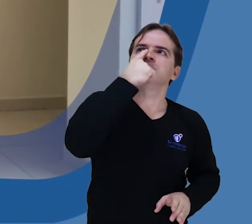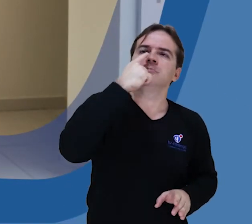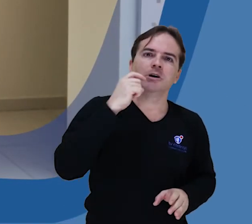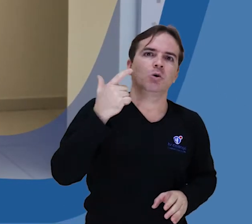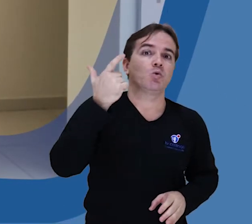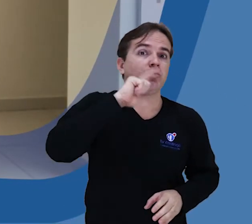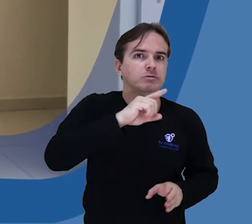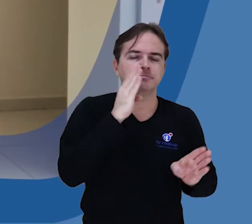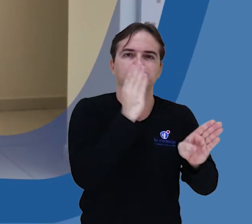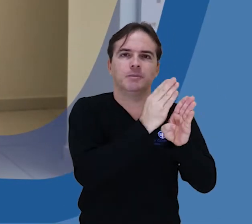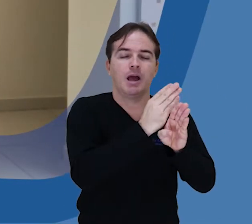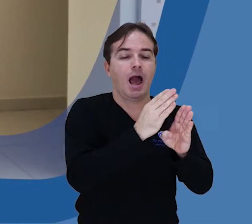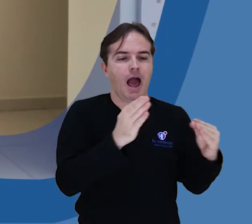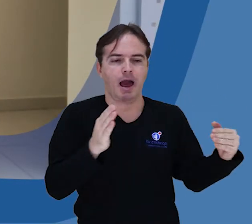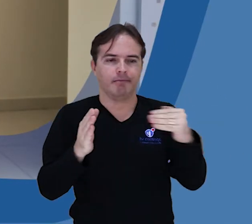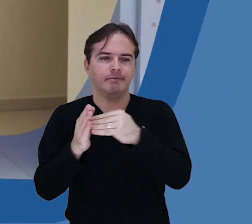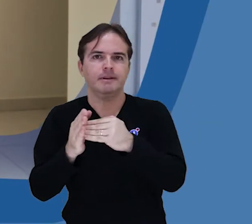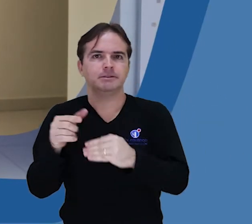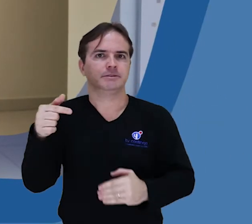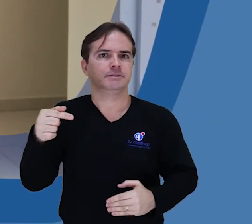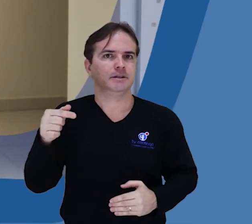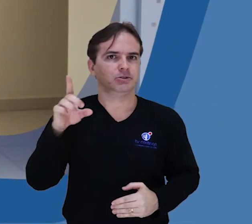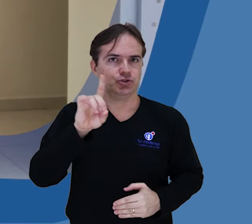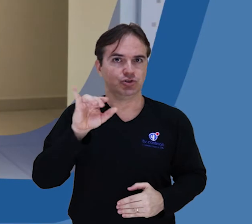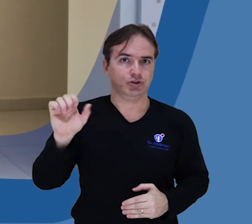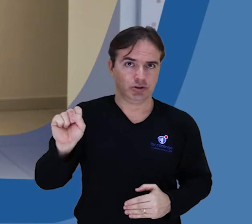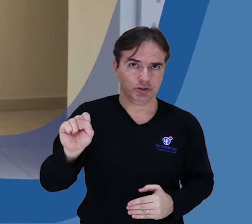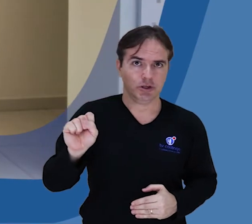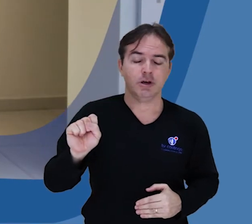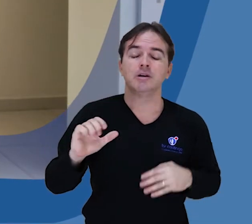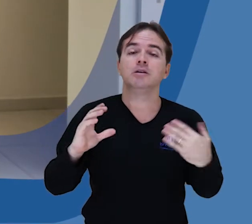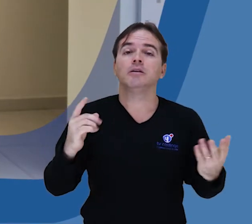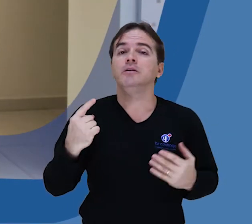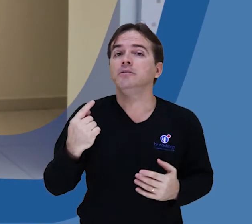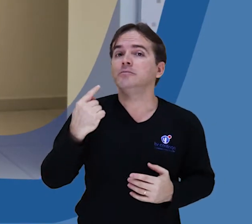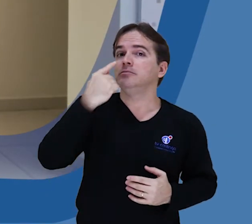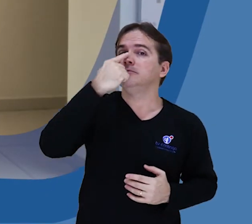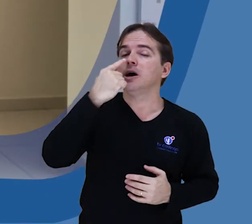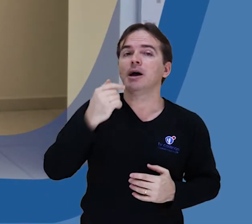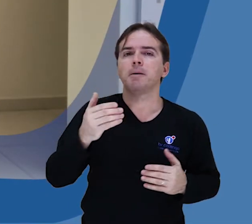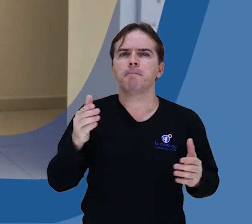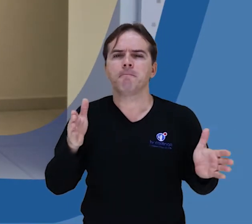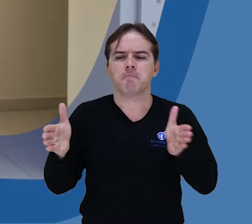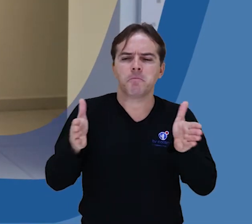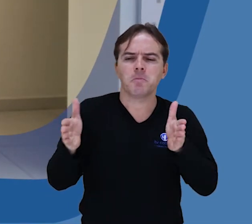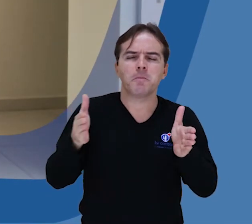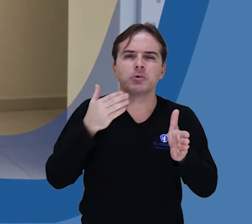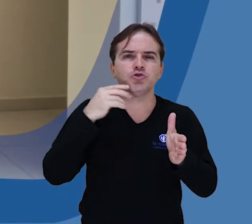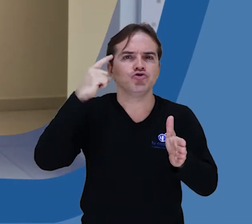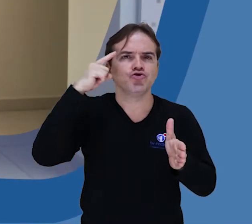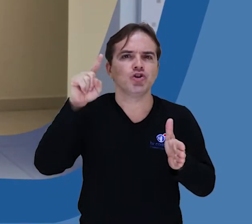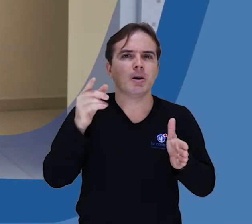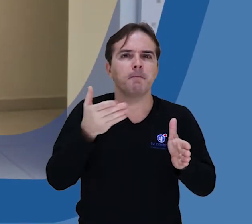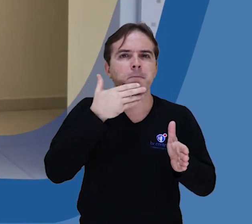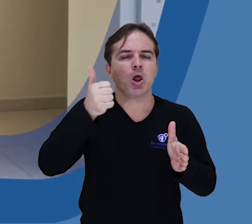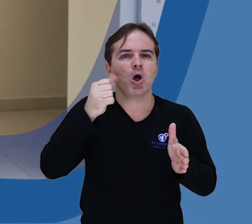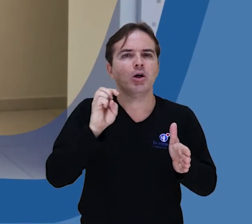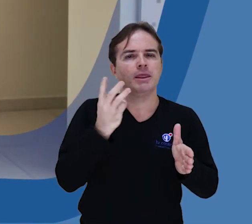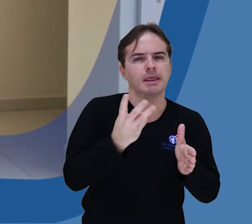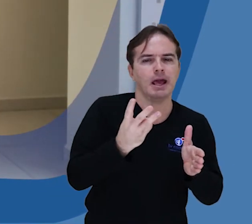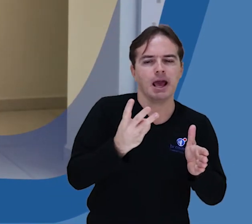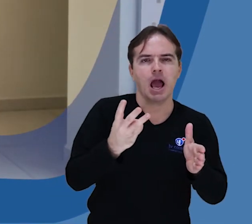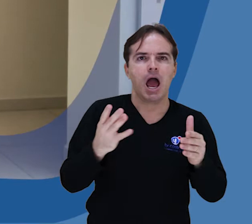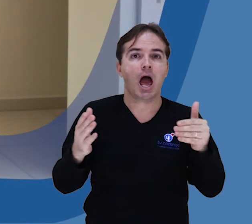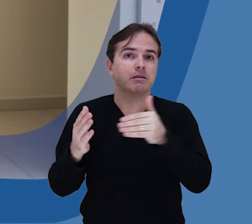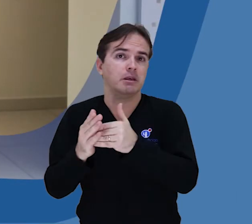o sétimo dia. E a sua coleta oportuna, quer dizer, a melhor coleta seria no terceiro a quinto